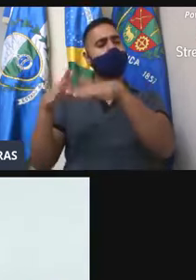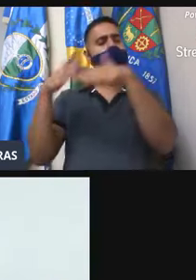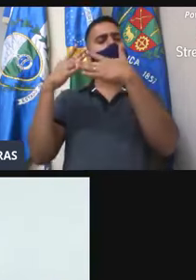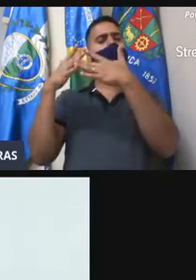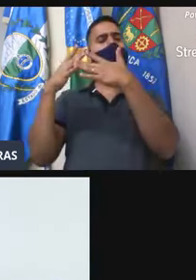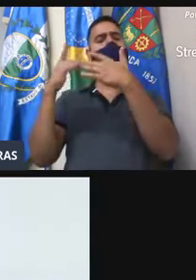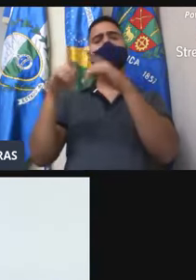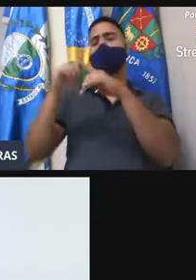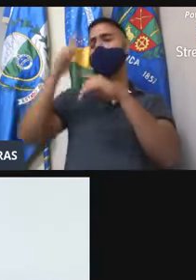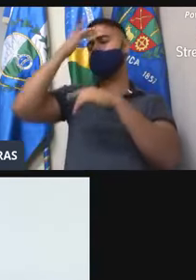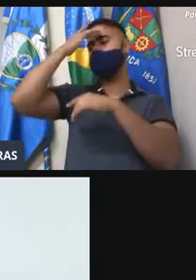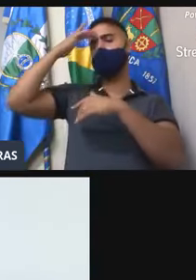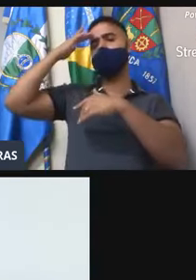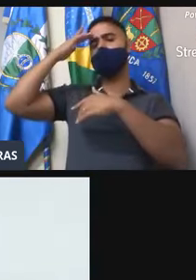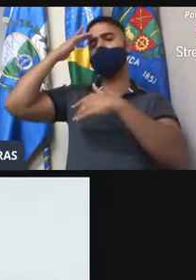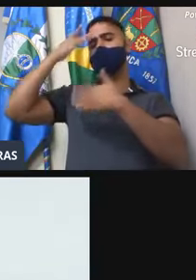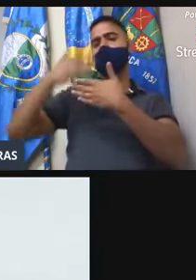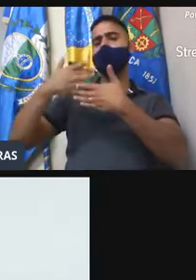atente